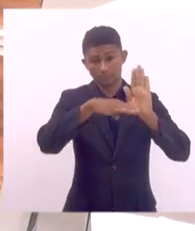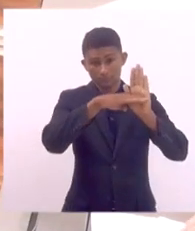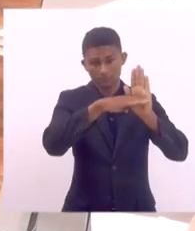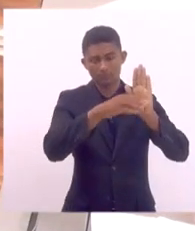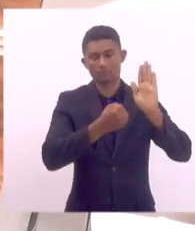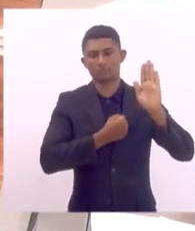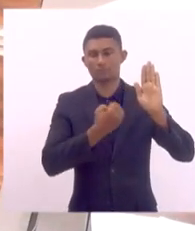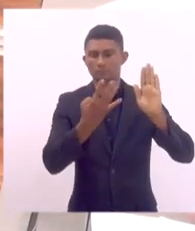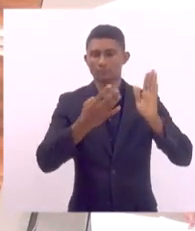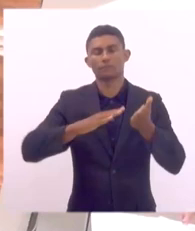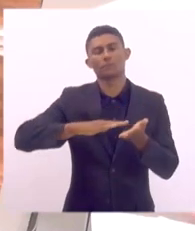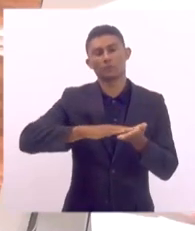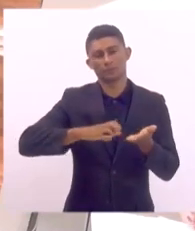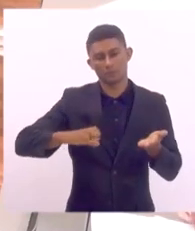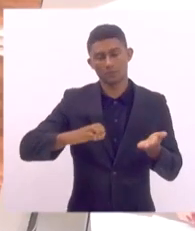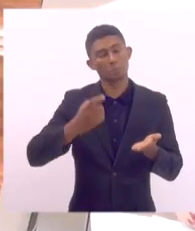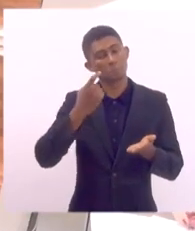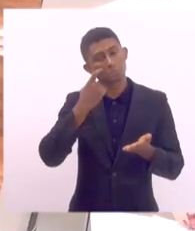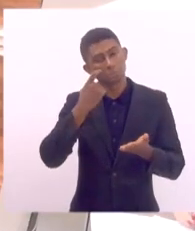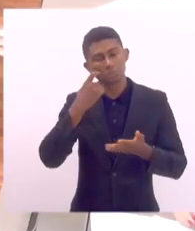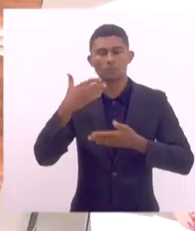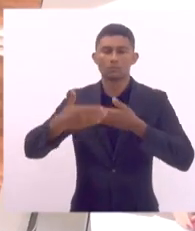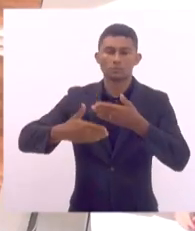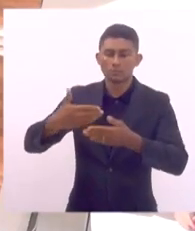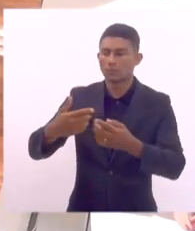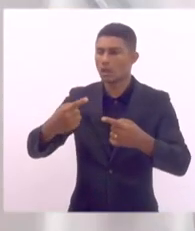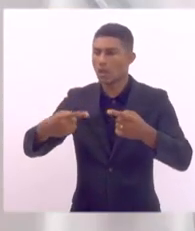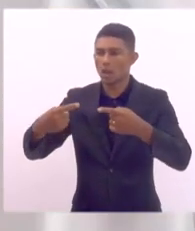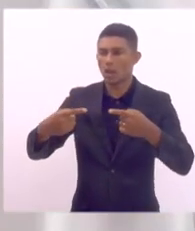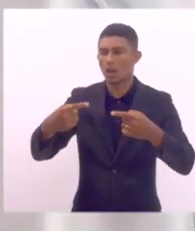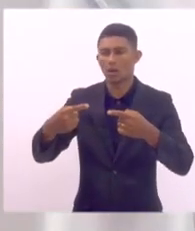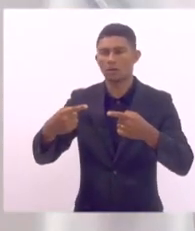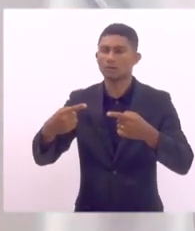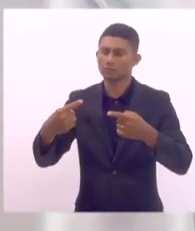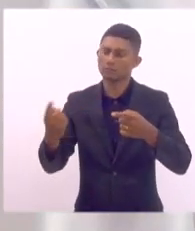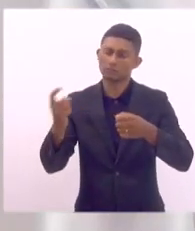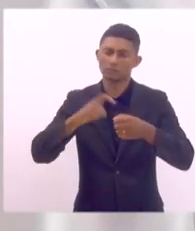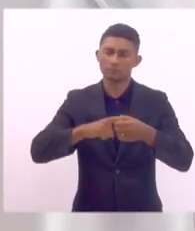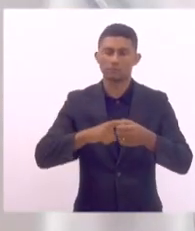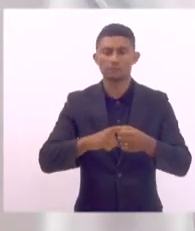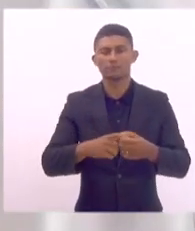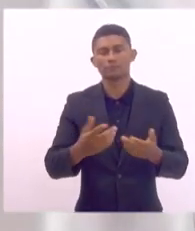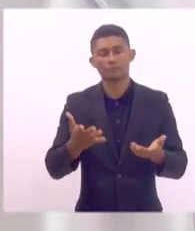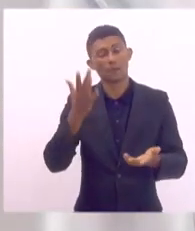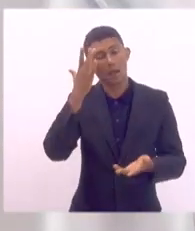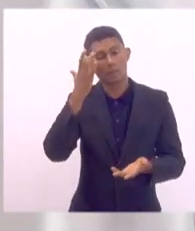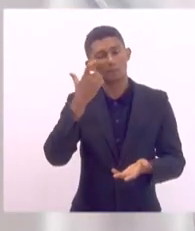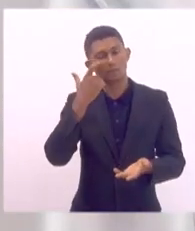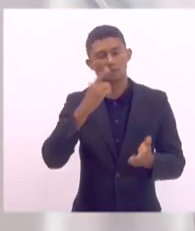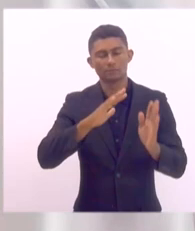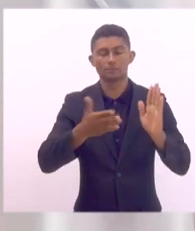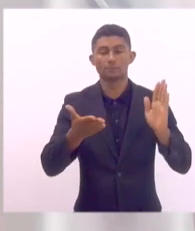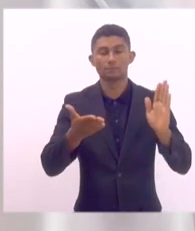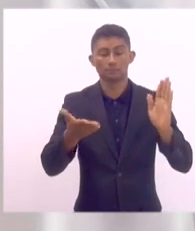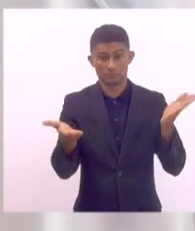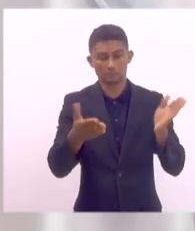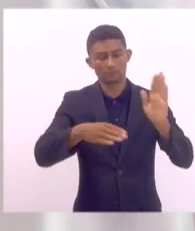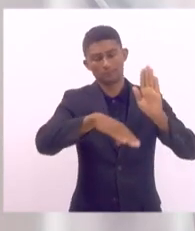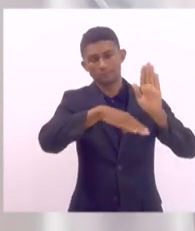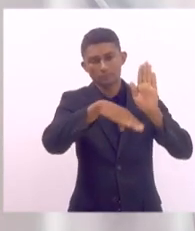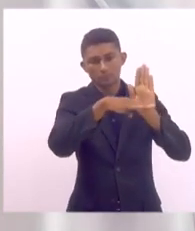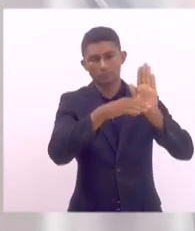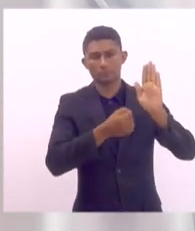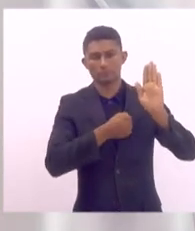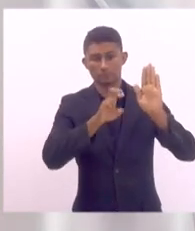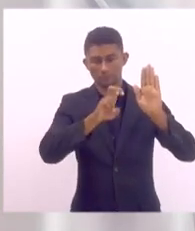vamos tentar maturar um pouco. Fica como os anteriores para amanhã. 5. Obriga